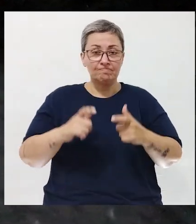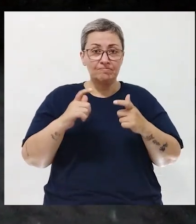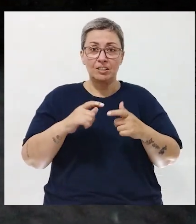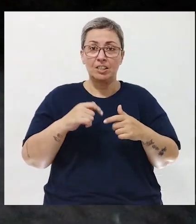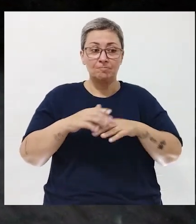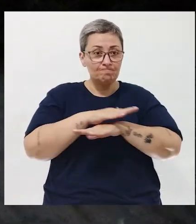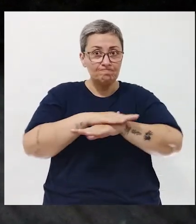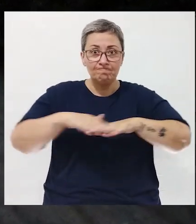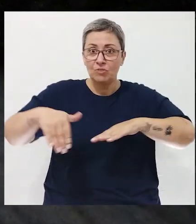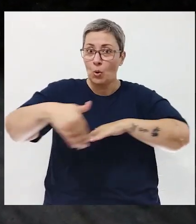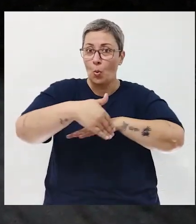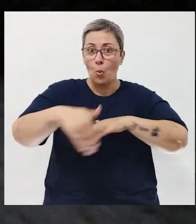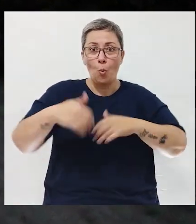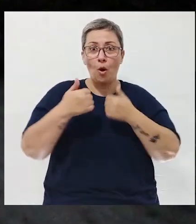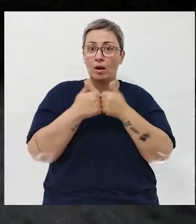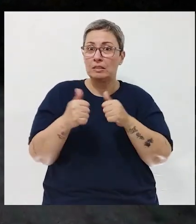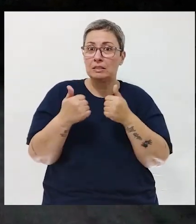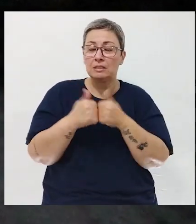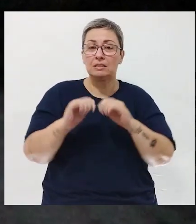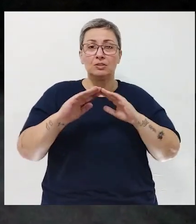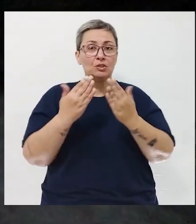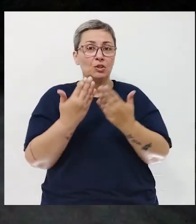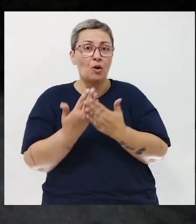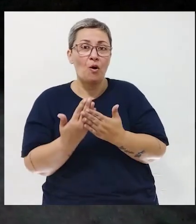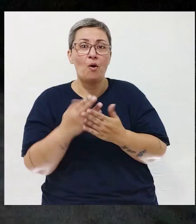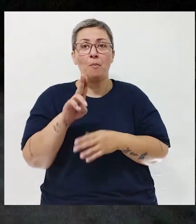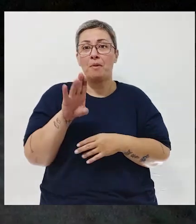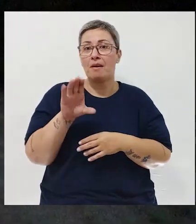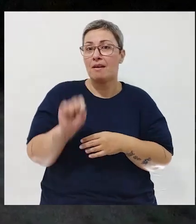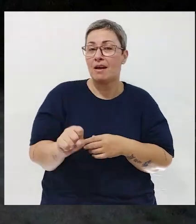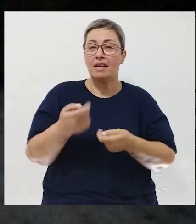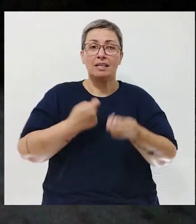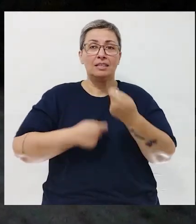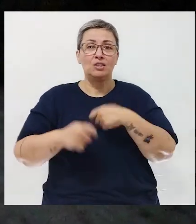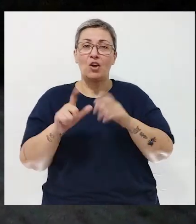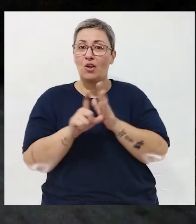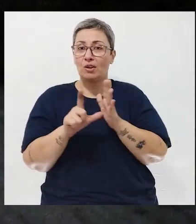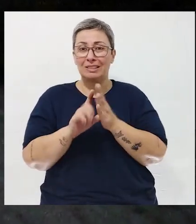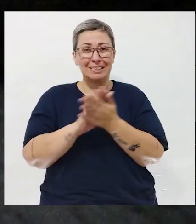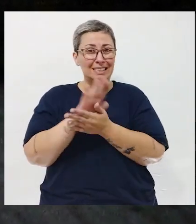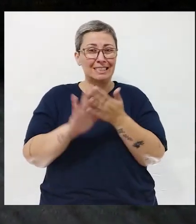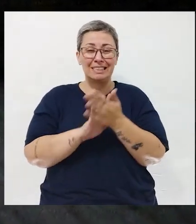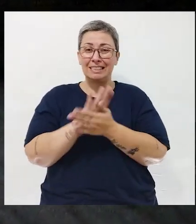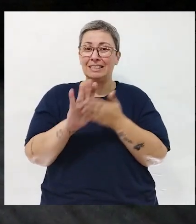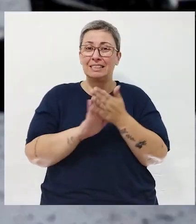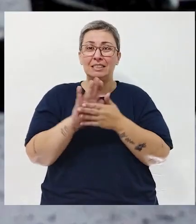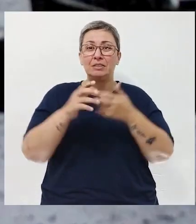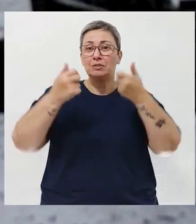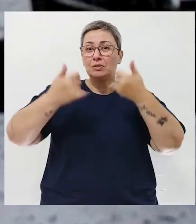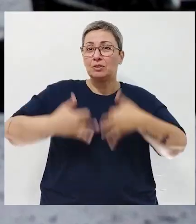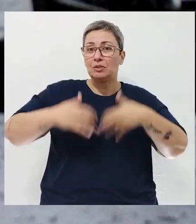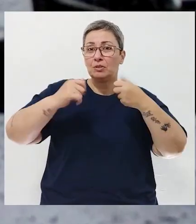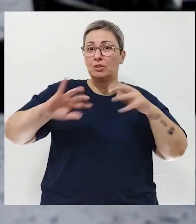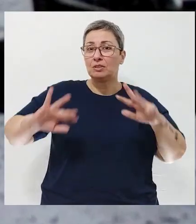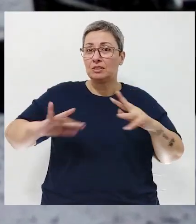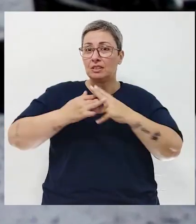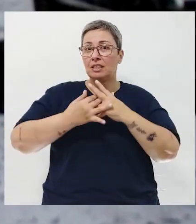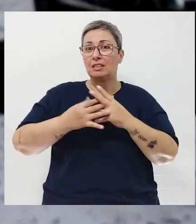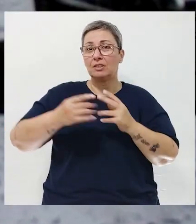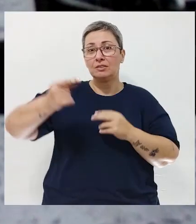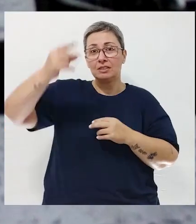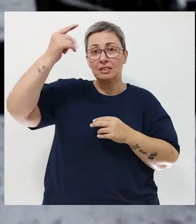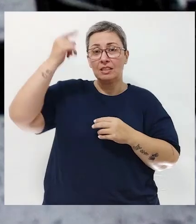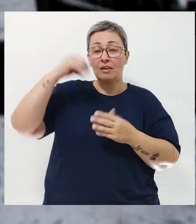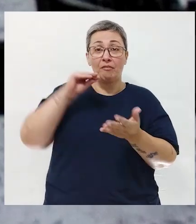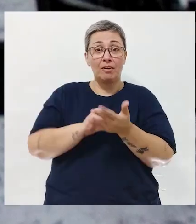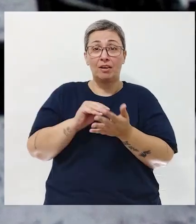havia asfalto, transporte, escolas, postos de saúde, comércios, etc. Nas palavras dos cidadãos mais antigos,